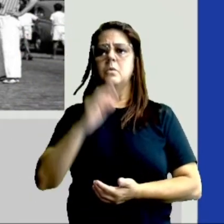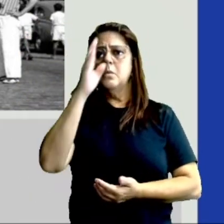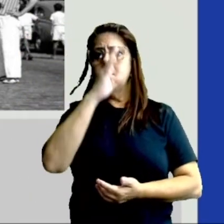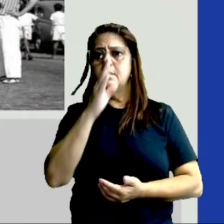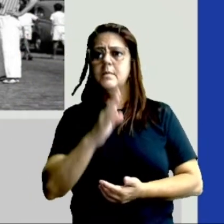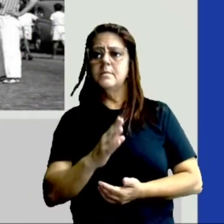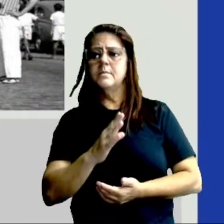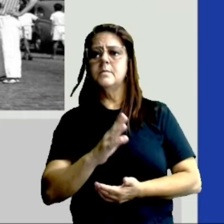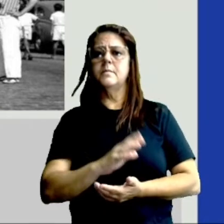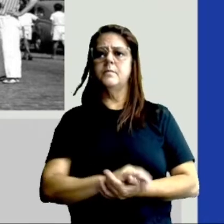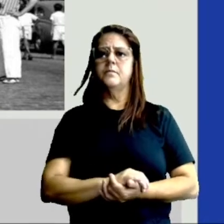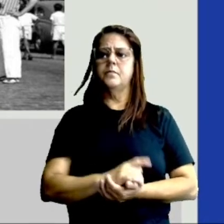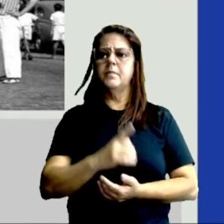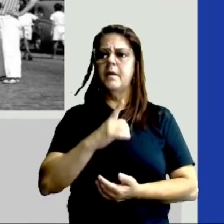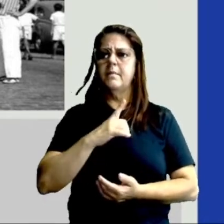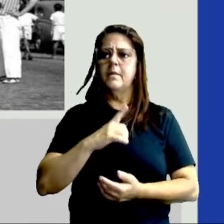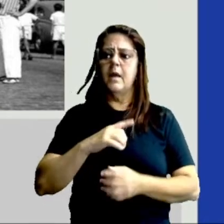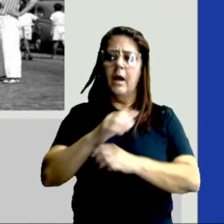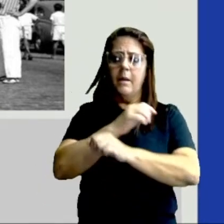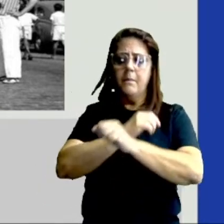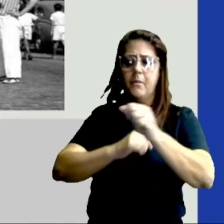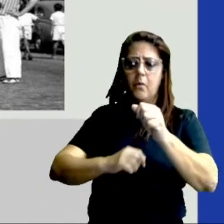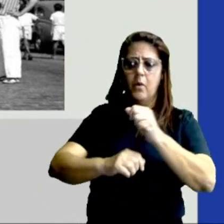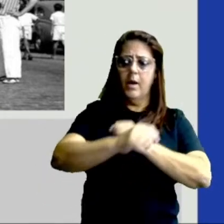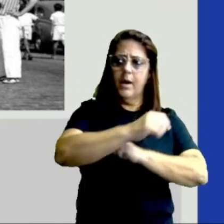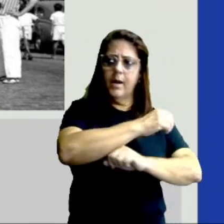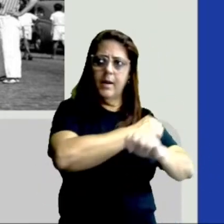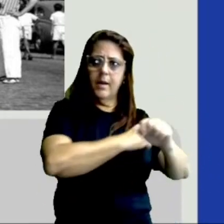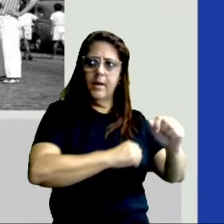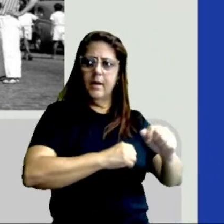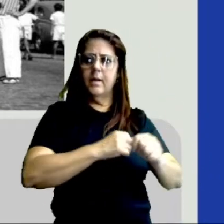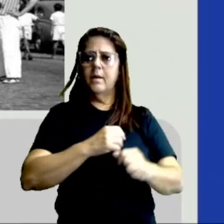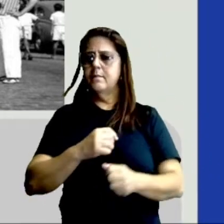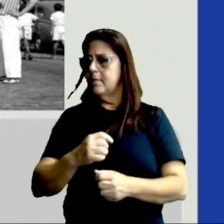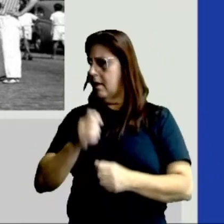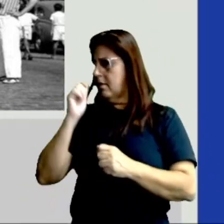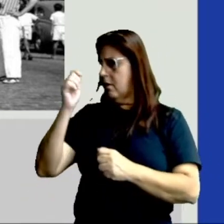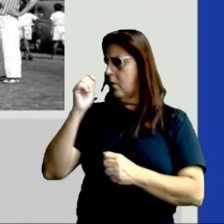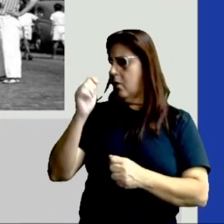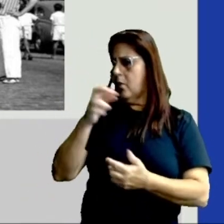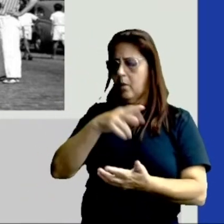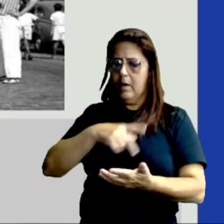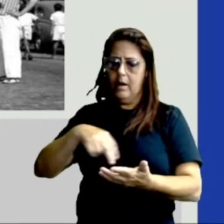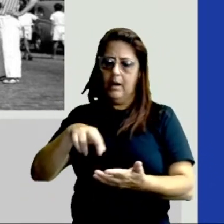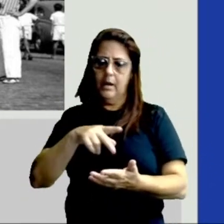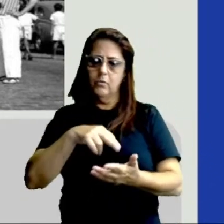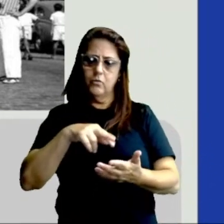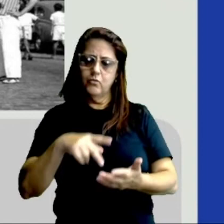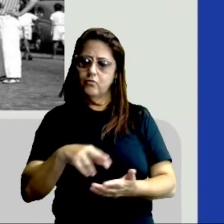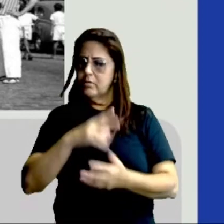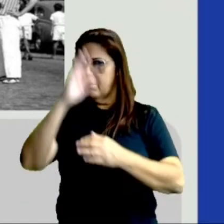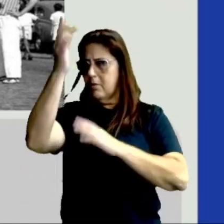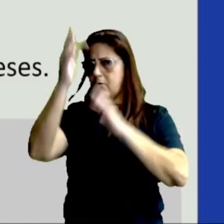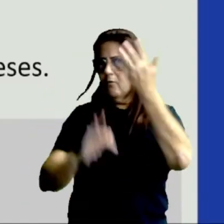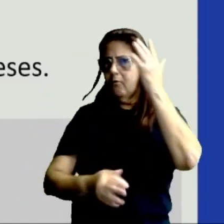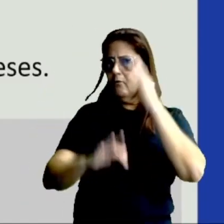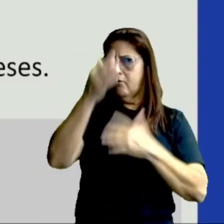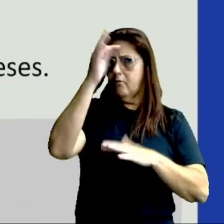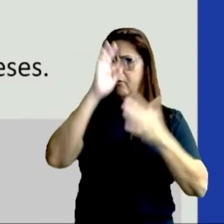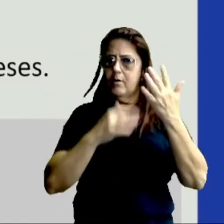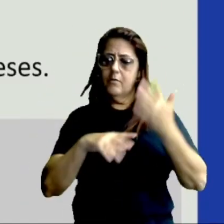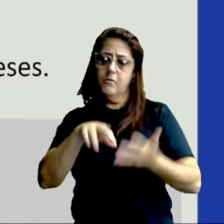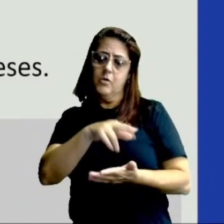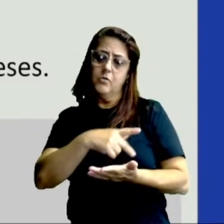aqui no Brasil Então a gente tem a capoeira o Maracatu o samba eo frevo